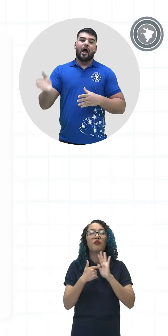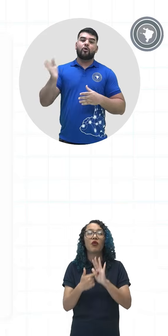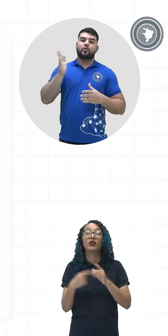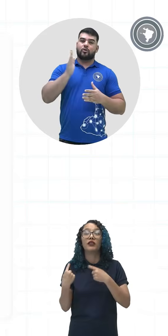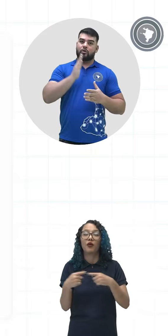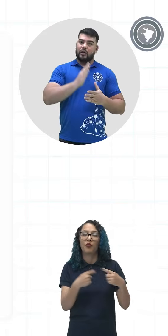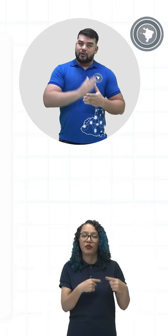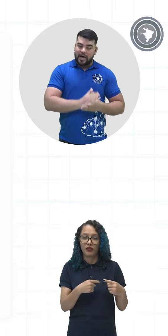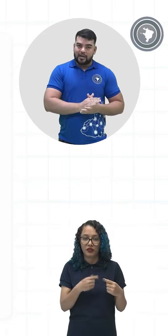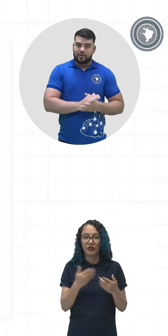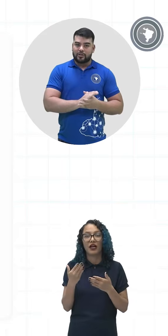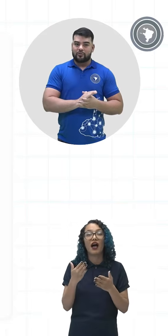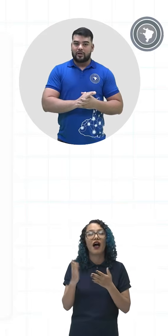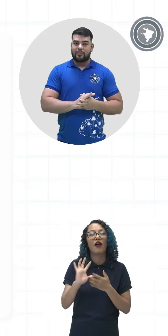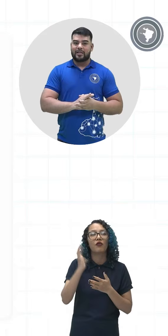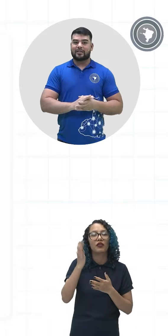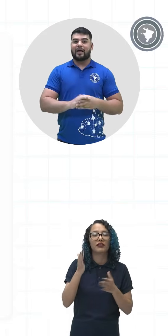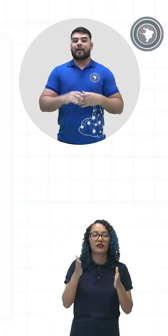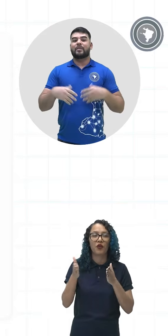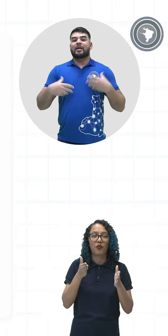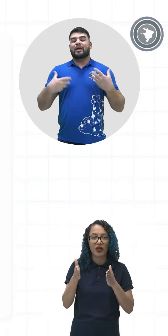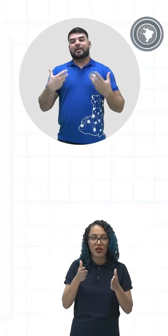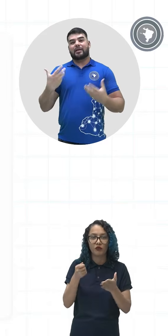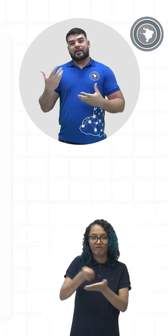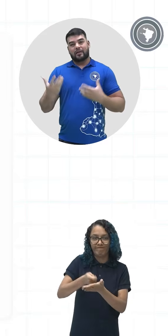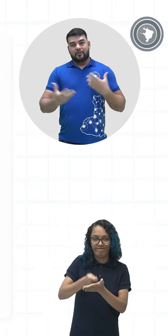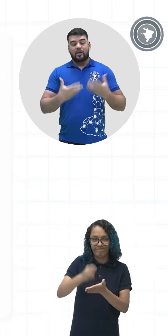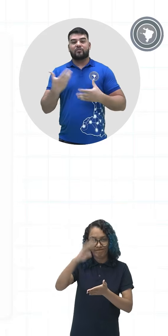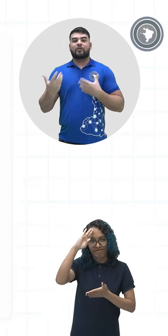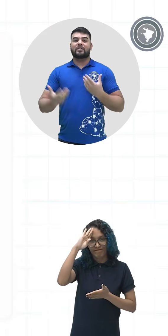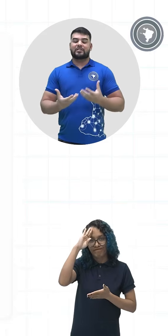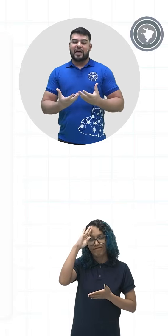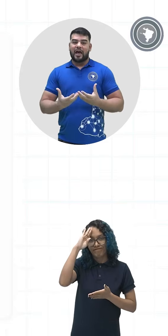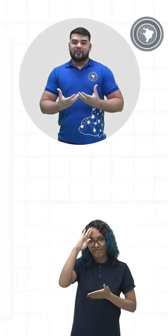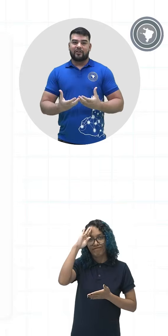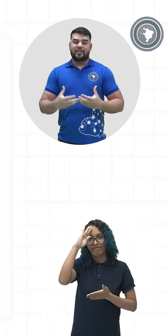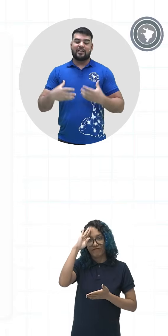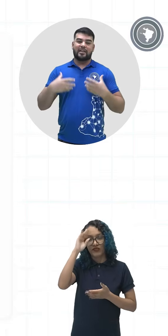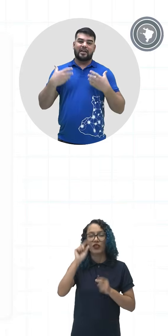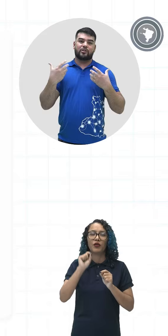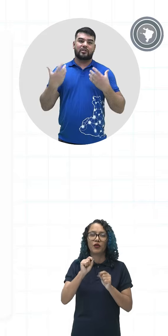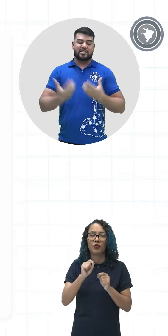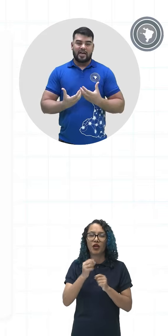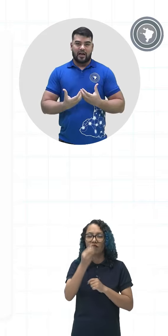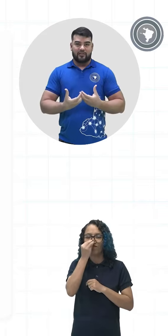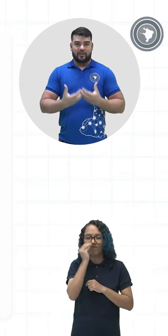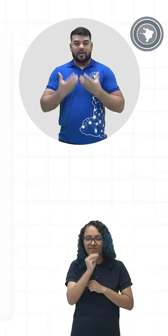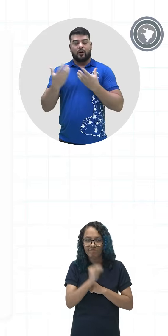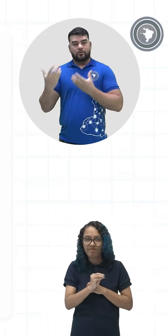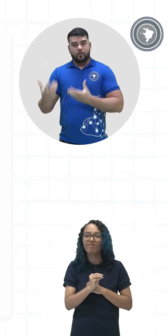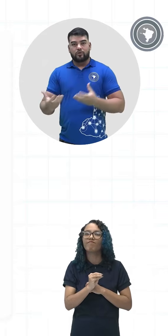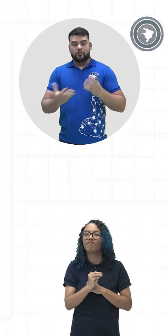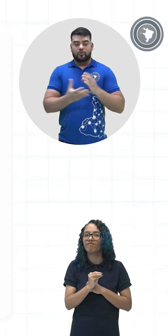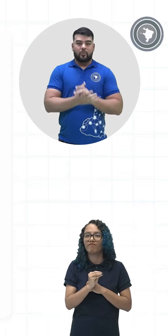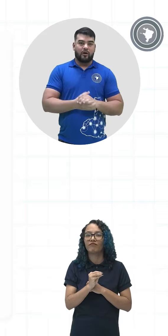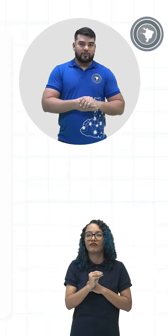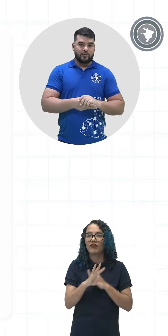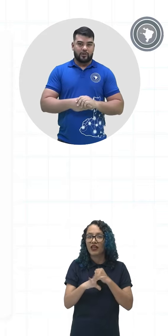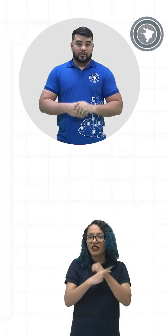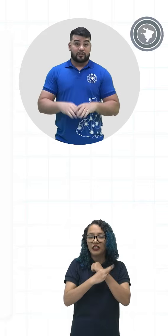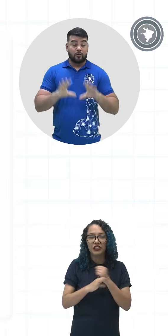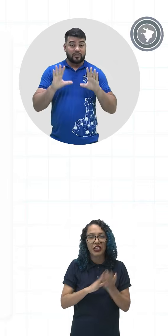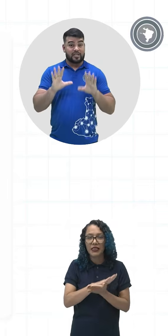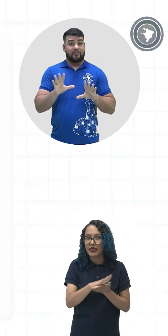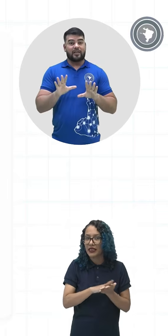política, algo que ocorreu lá na ditadura militar e que desvalorizava, que negligenciava todos os